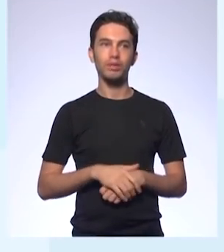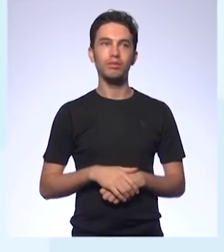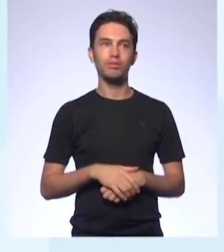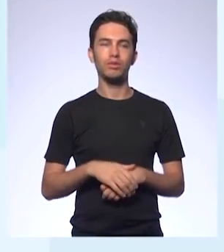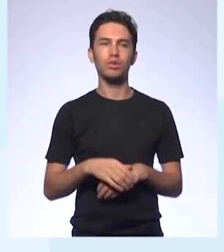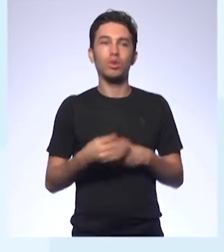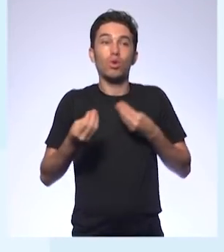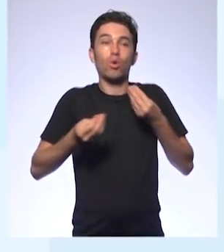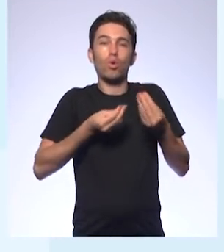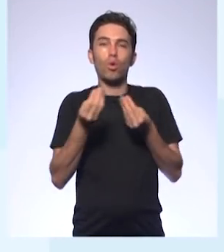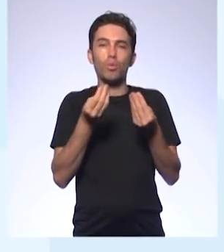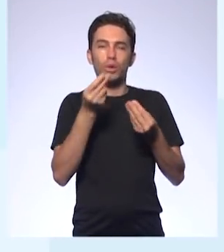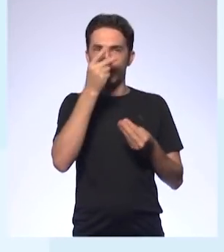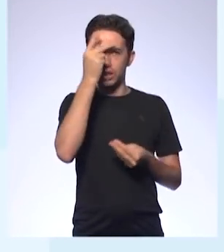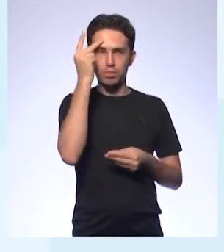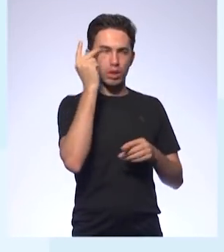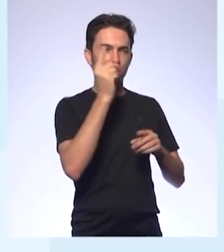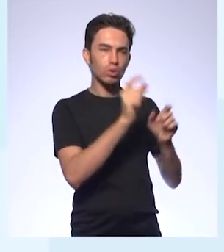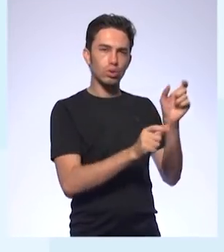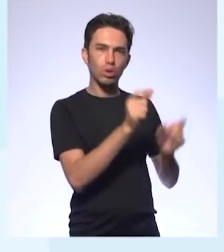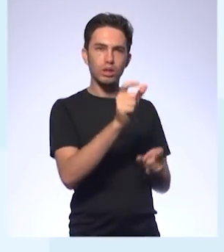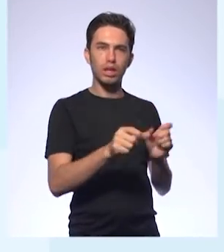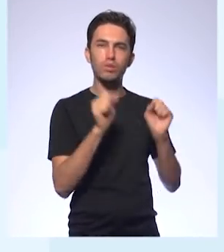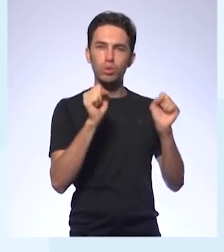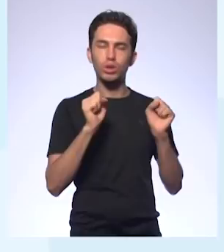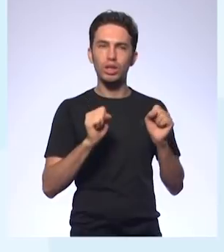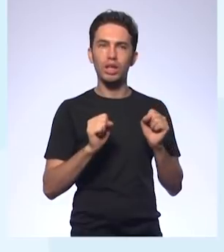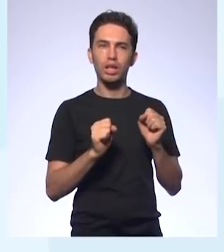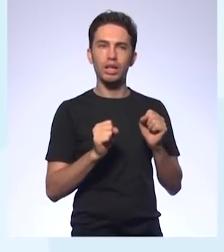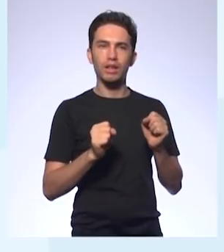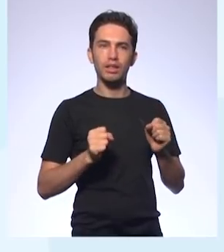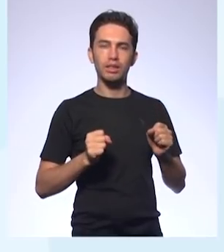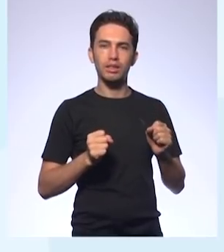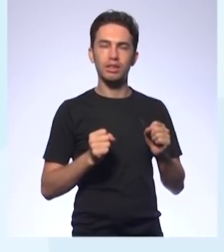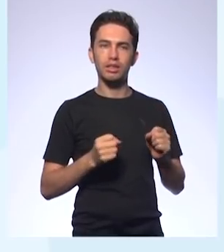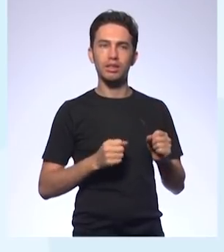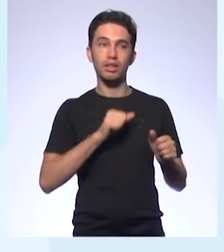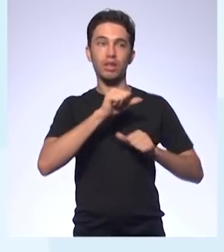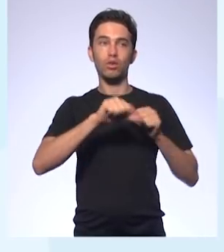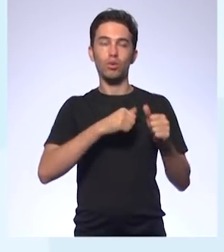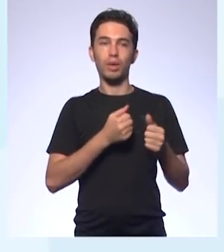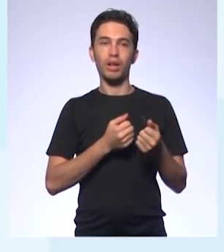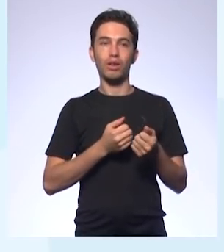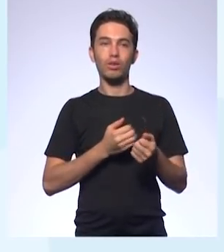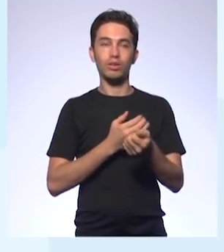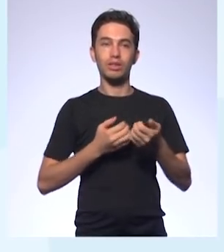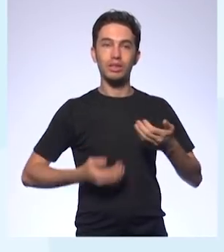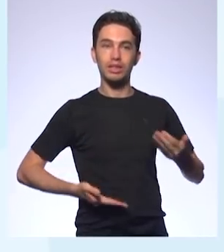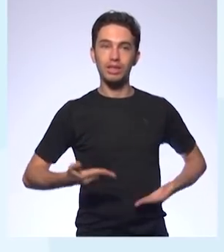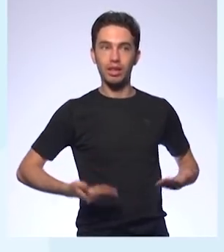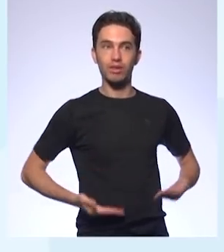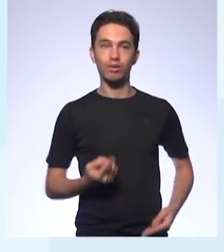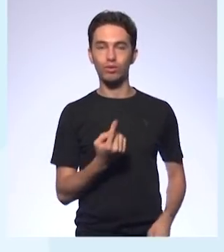forma indivíduos podiam tornar-se servos durante a Idade Média? Vou deixar 1 minuto e a gente já volta.